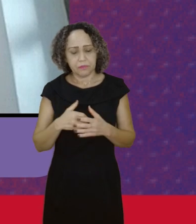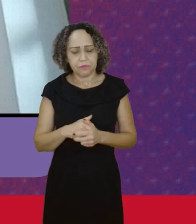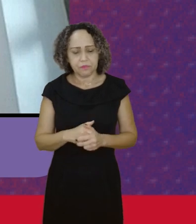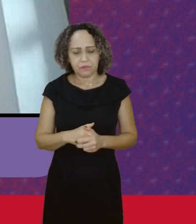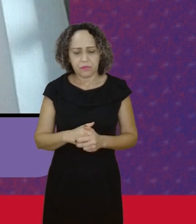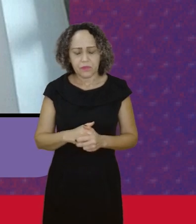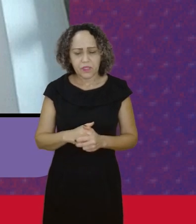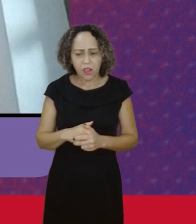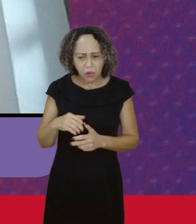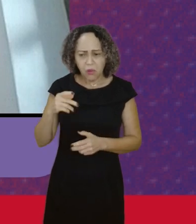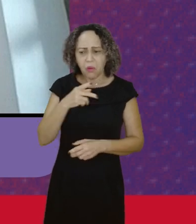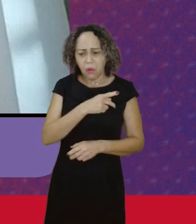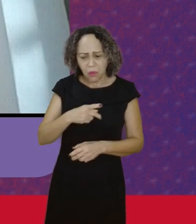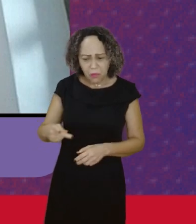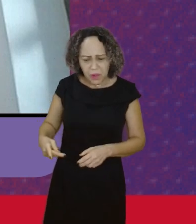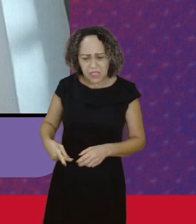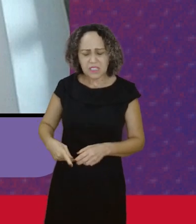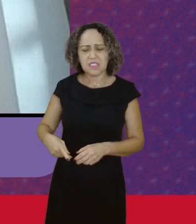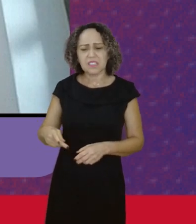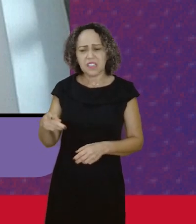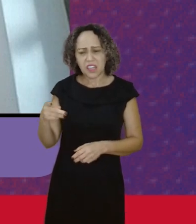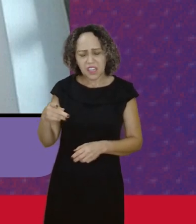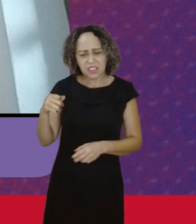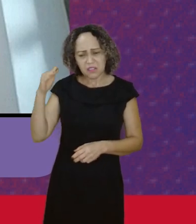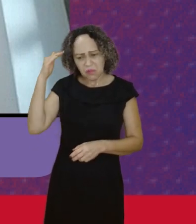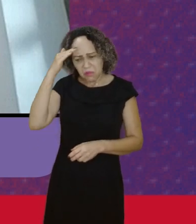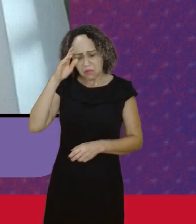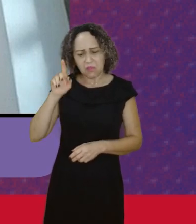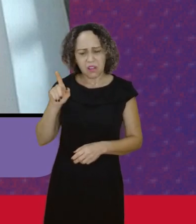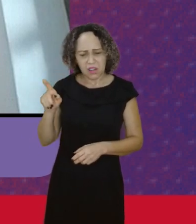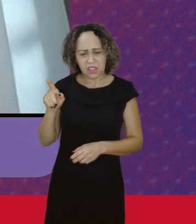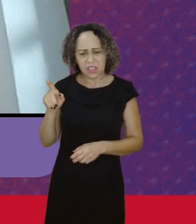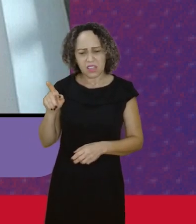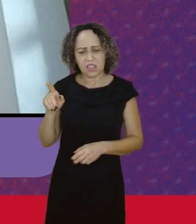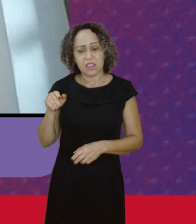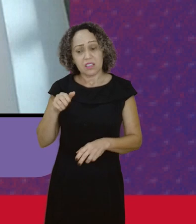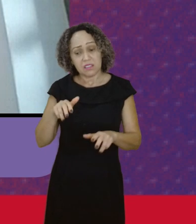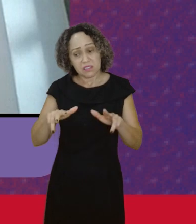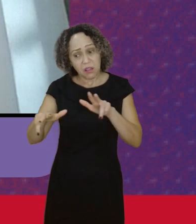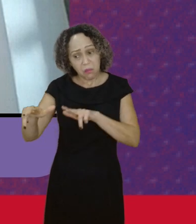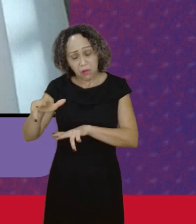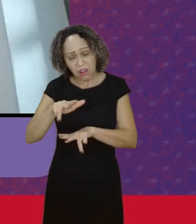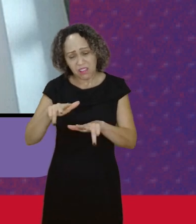o presidente da República considera que ele é um doutrinador, então o presidente da República está certo.